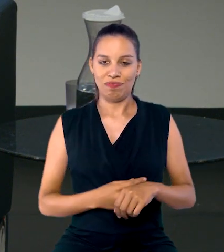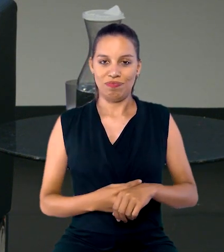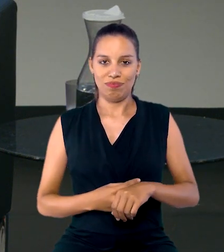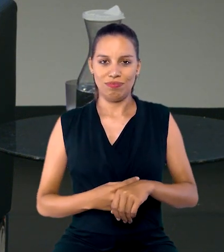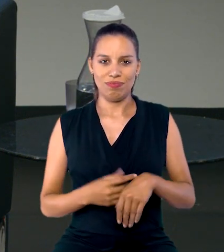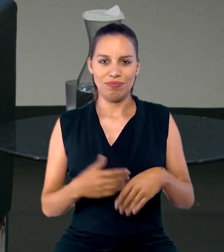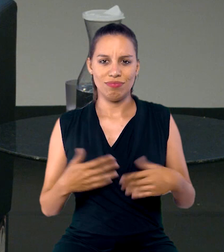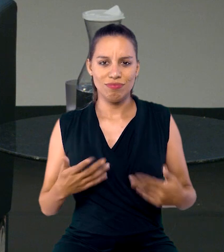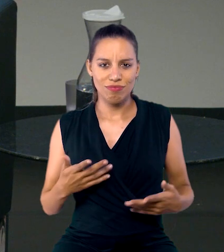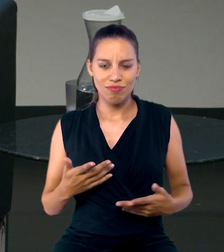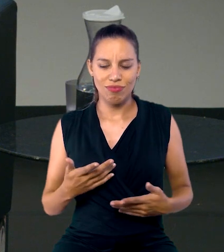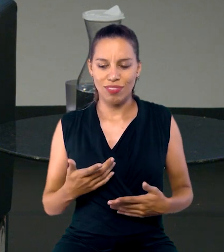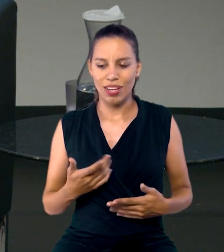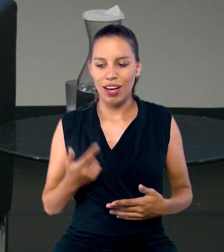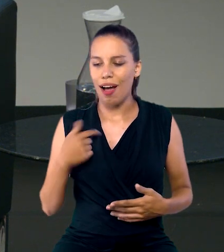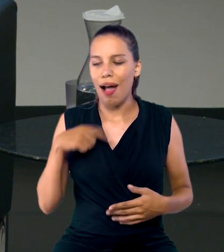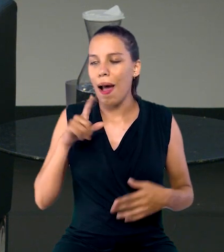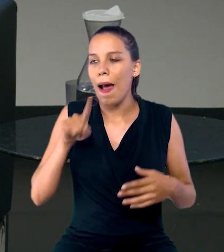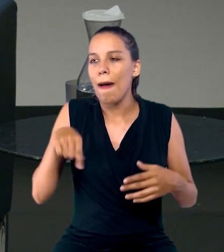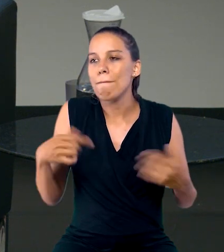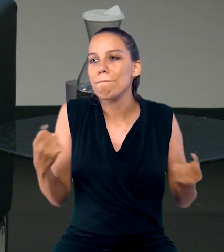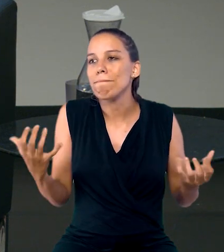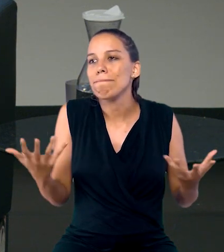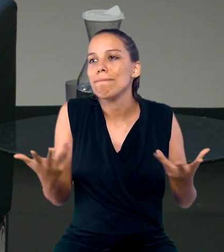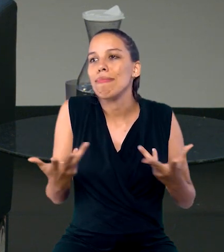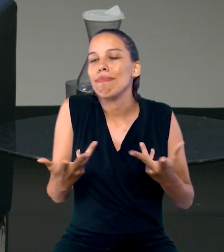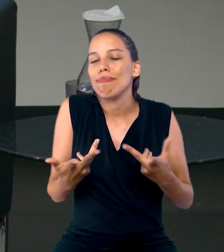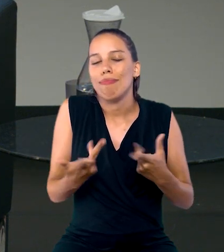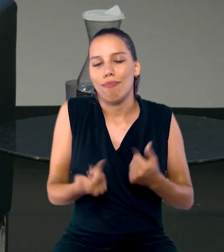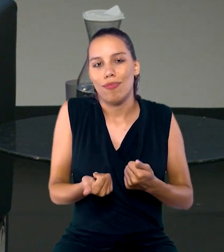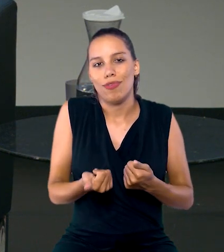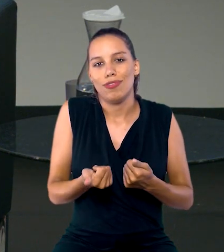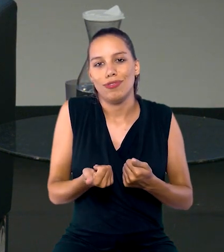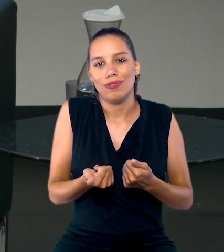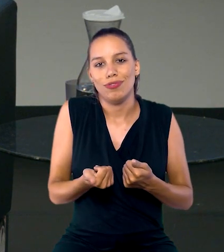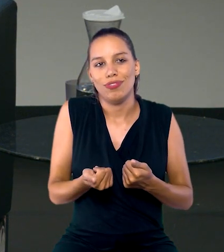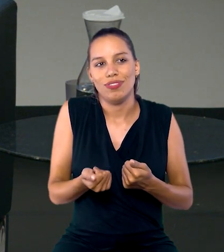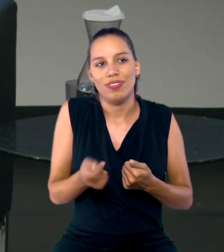E isso é absolutamente maravilhoso. Eu acho que